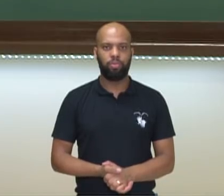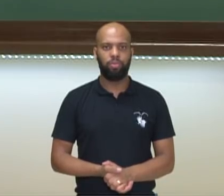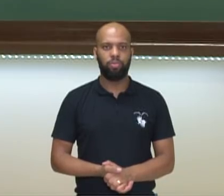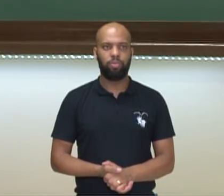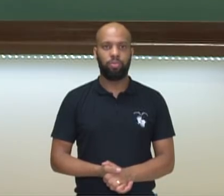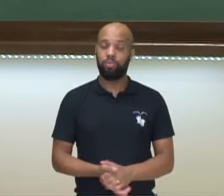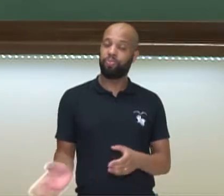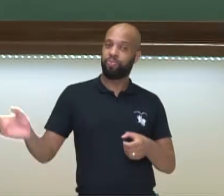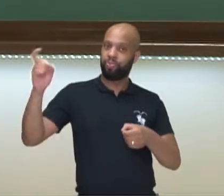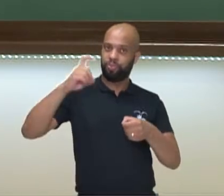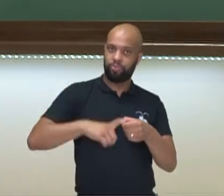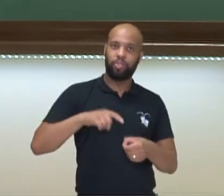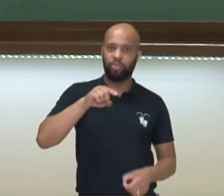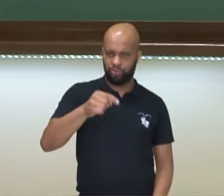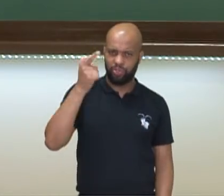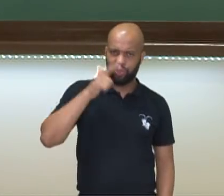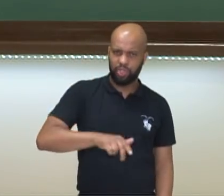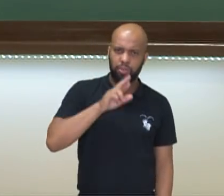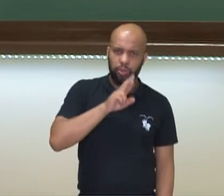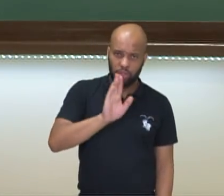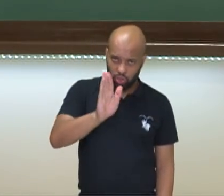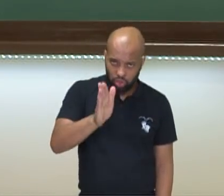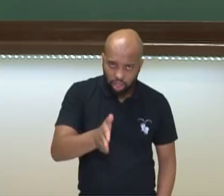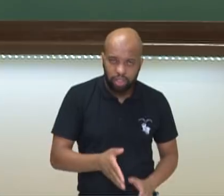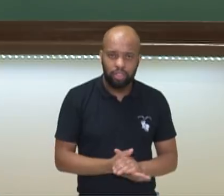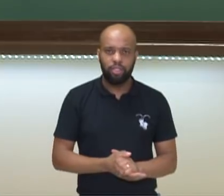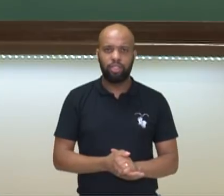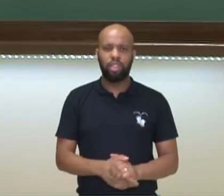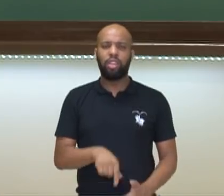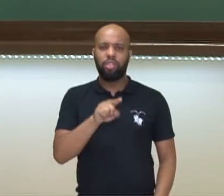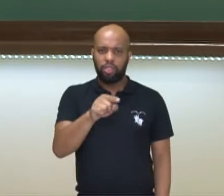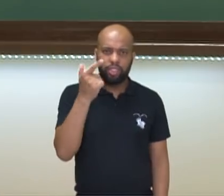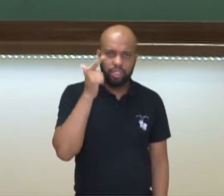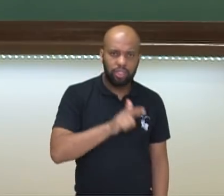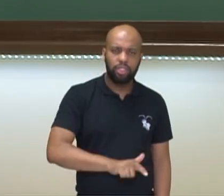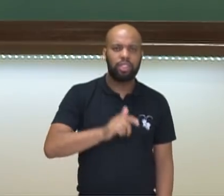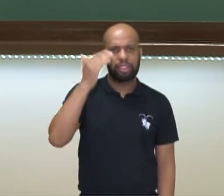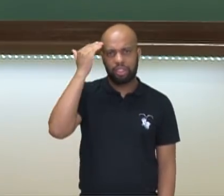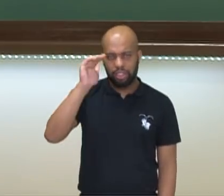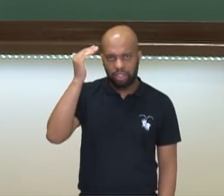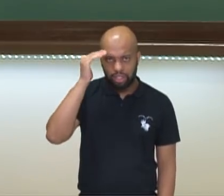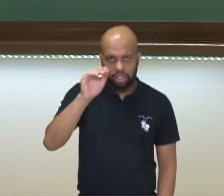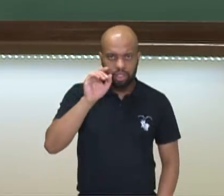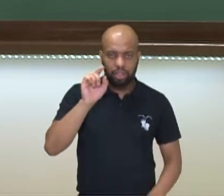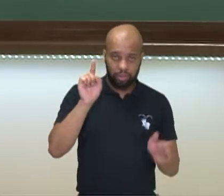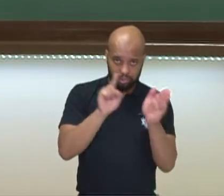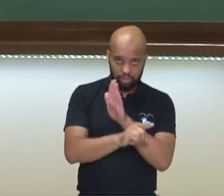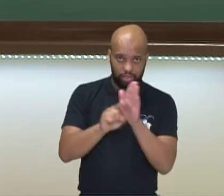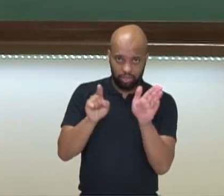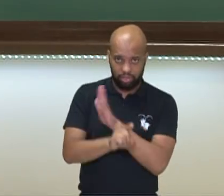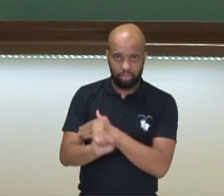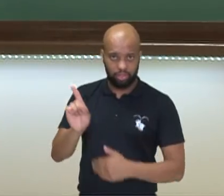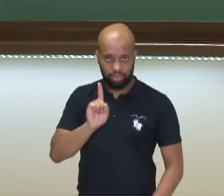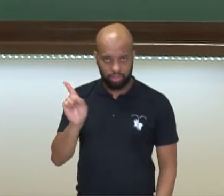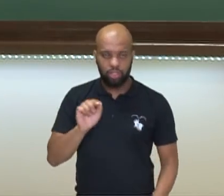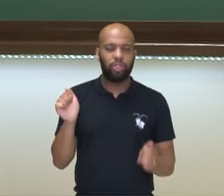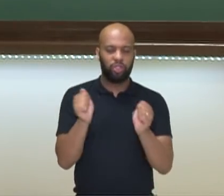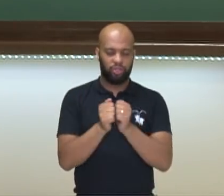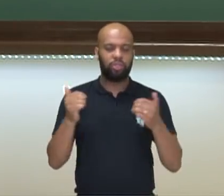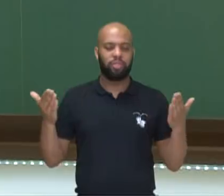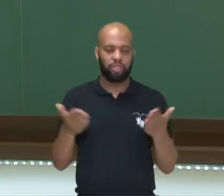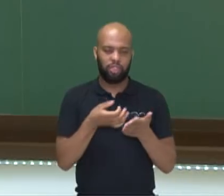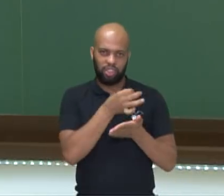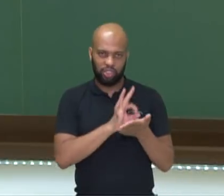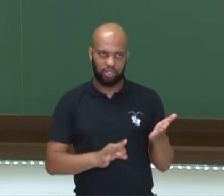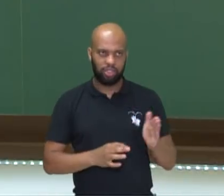Já retornamos. Você conseguiu responder? Conseguiu entender o nosso exercício? Então vem comigo para a